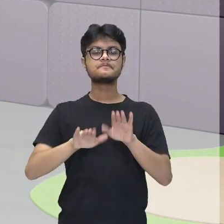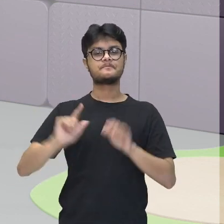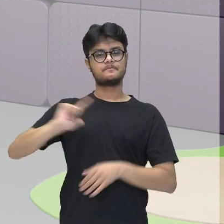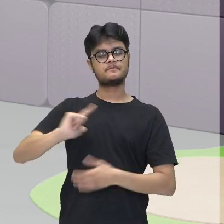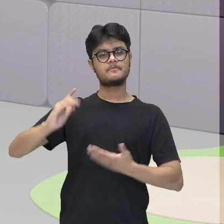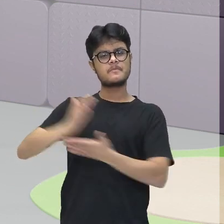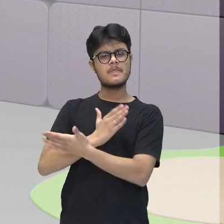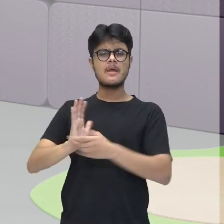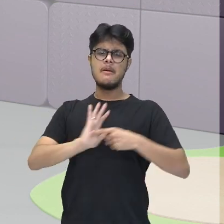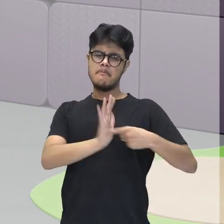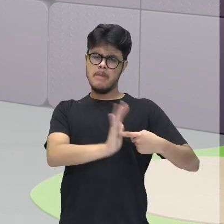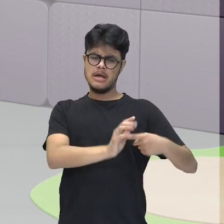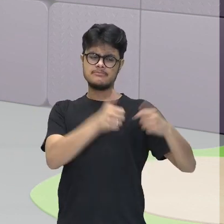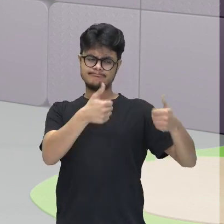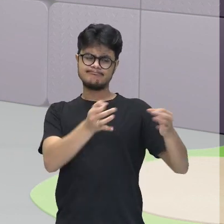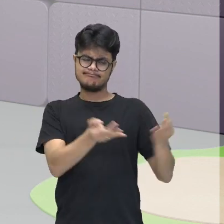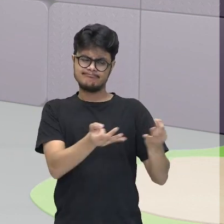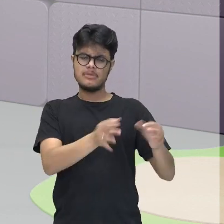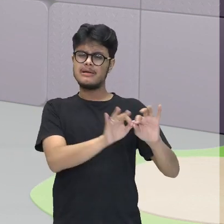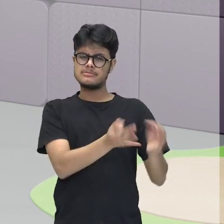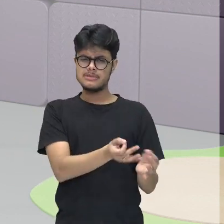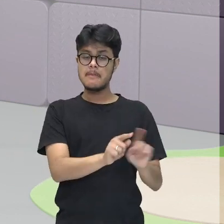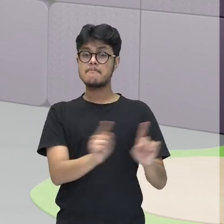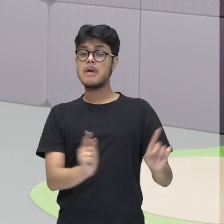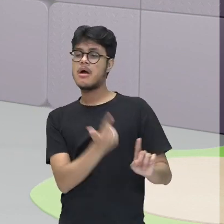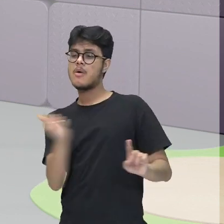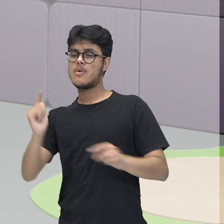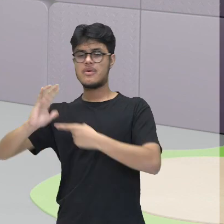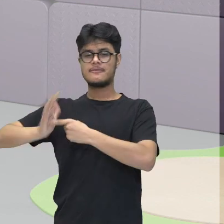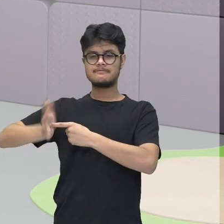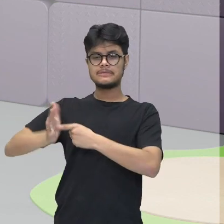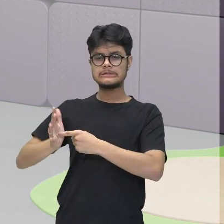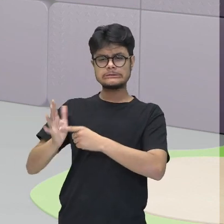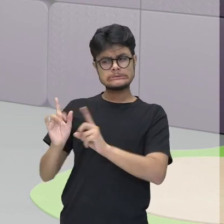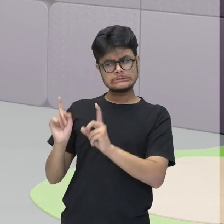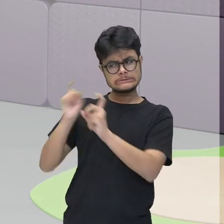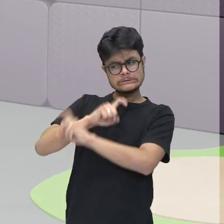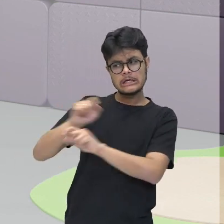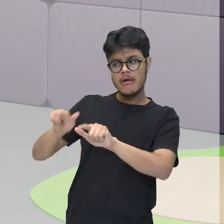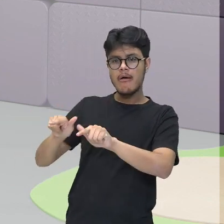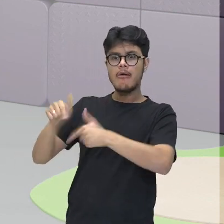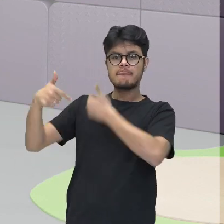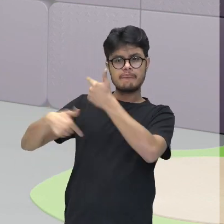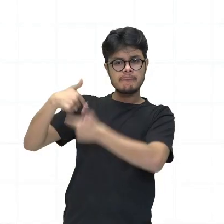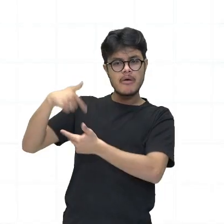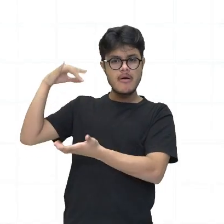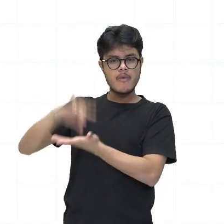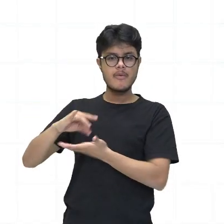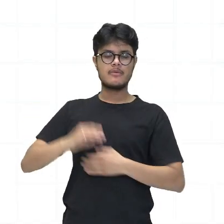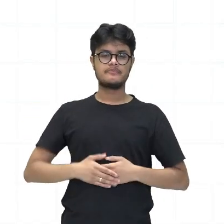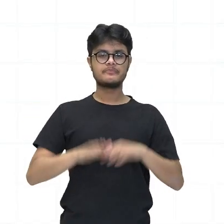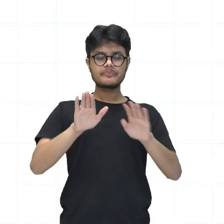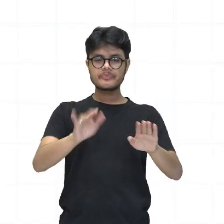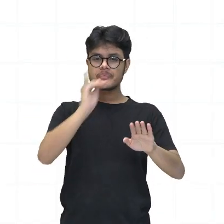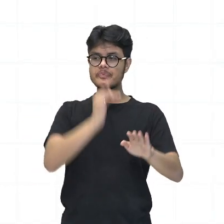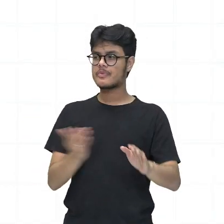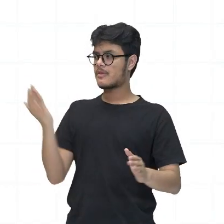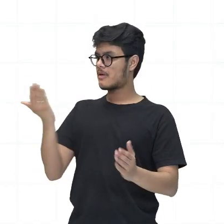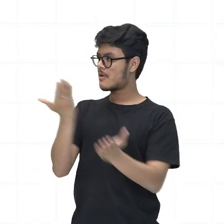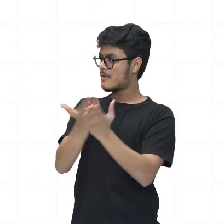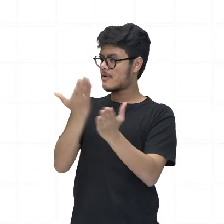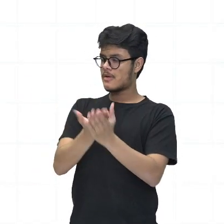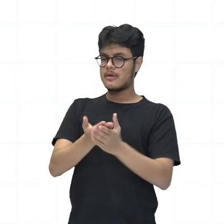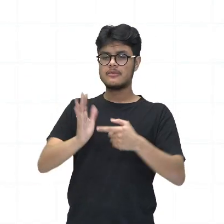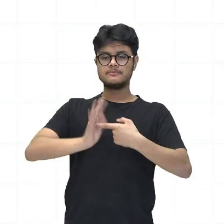máquinas simples e as máquinas que são chamadas de complexas ou ainda compostas. Então, vamos rever aí sobre